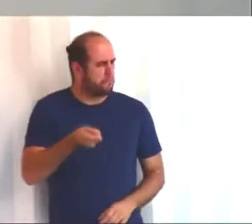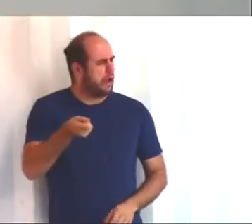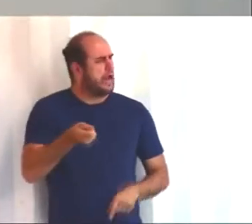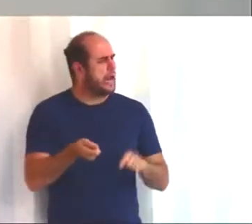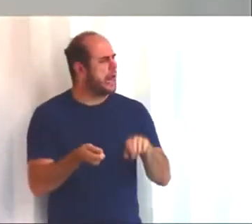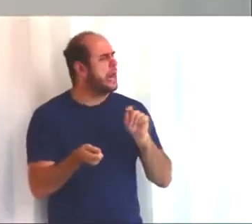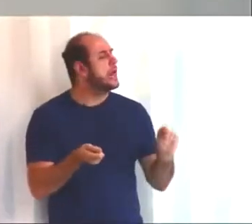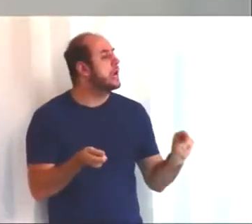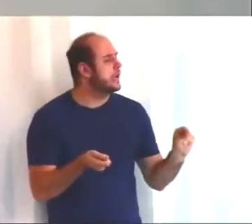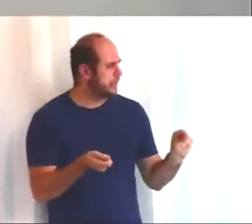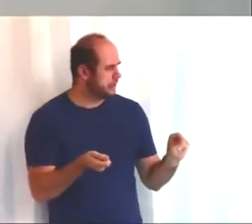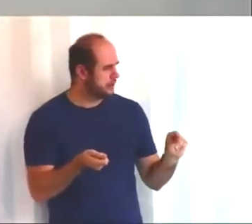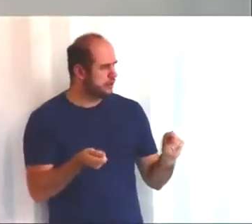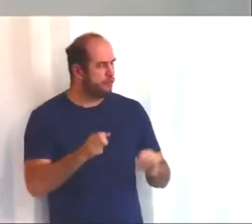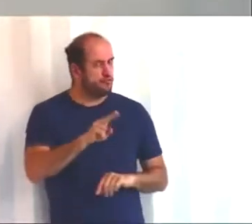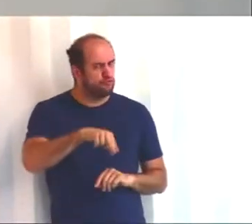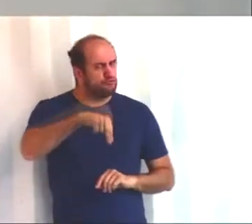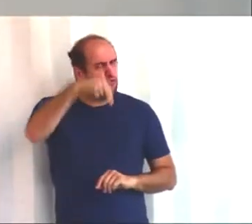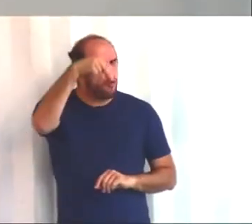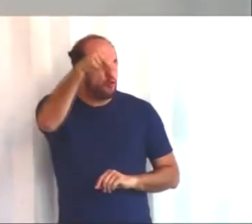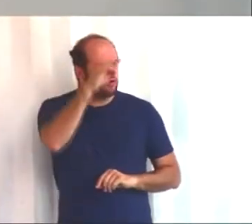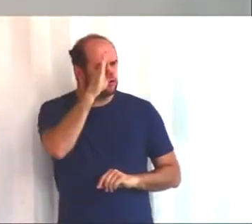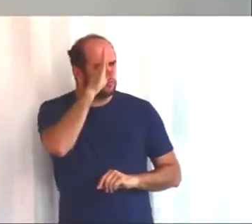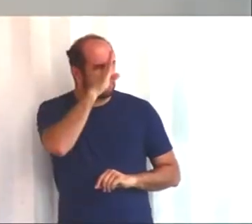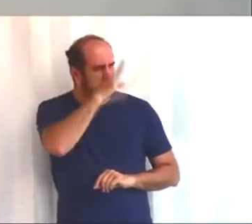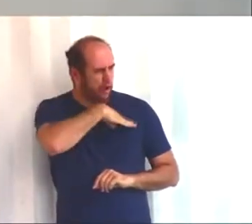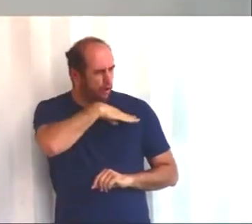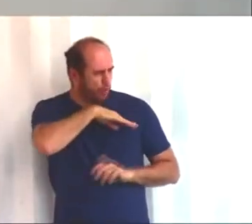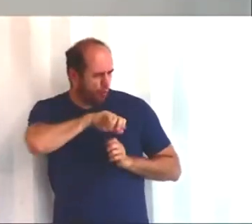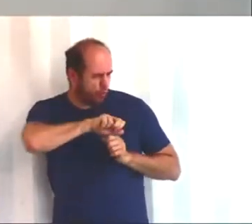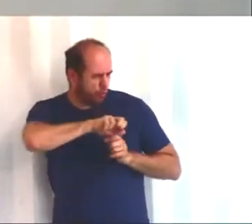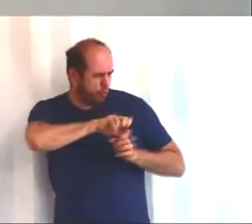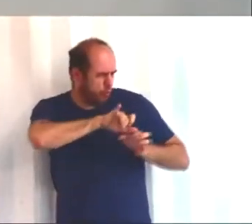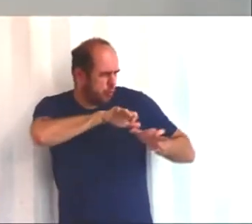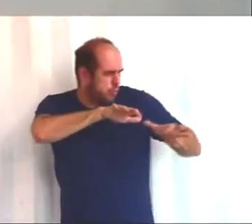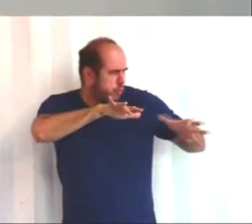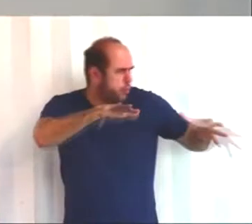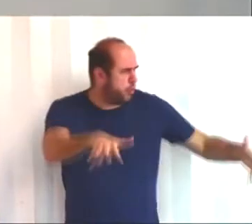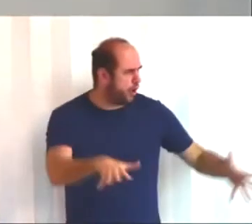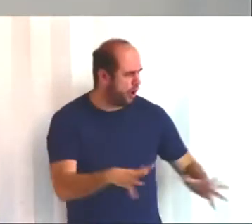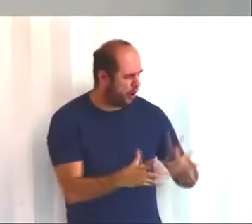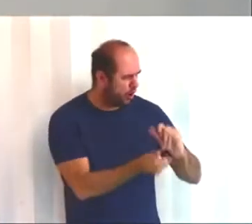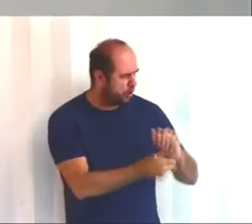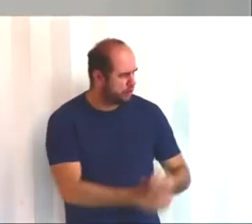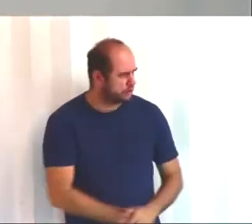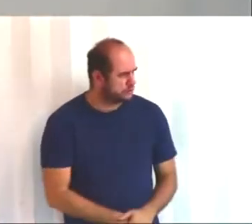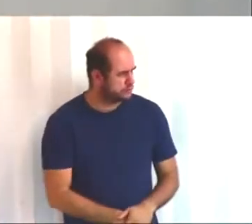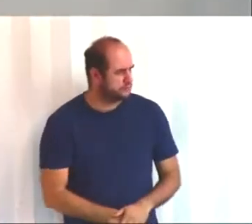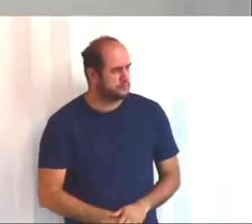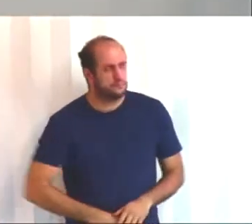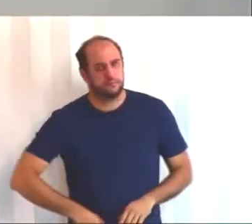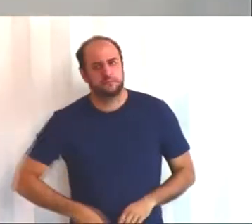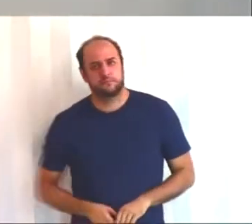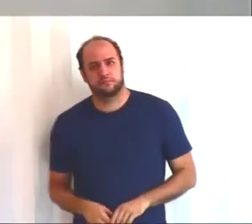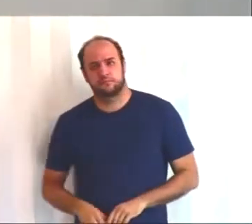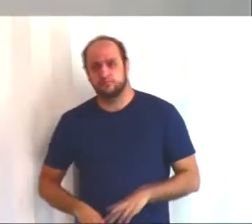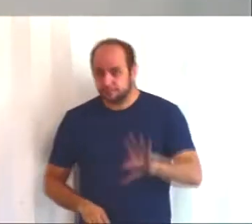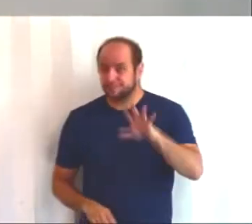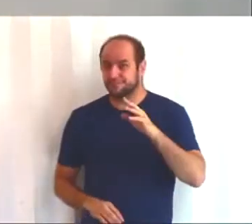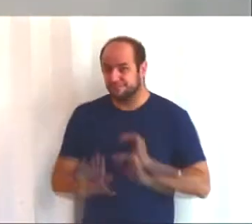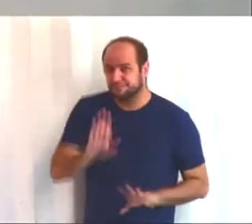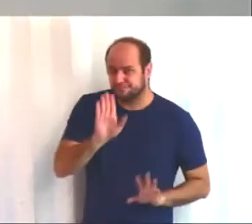norte se derramará o mal sobre todos os habitantes da terra. Deixa eu falar uma coisa para